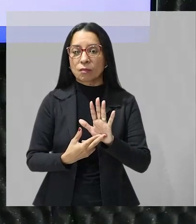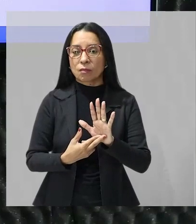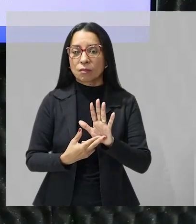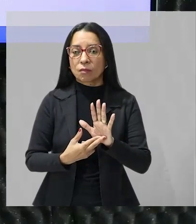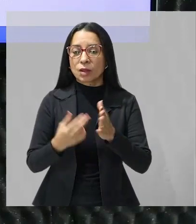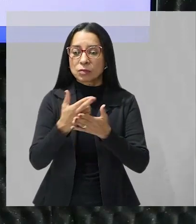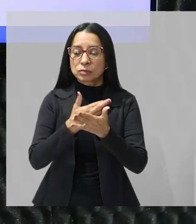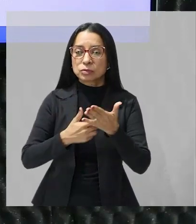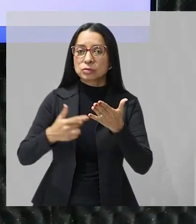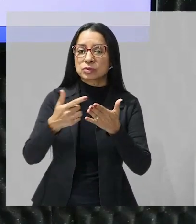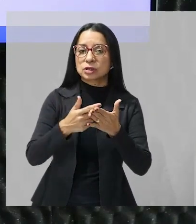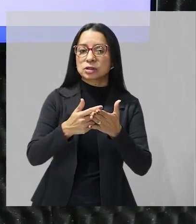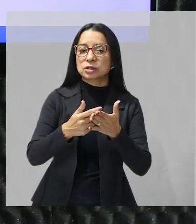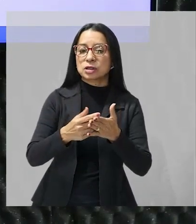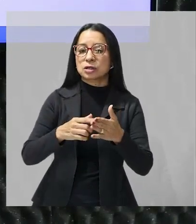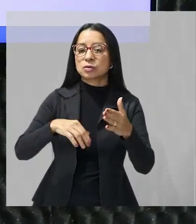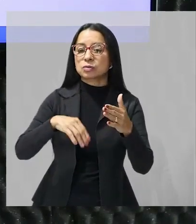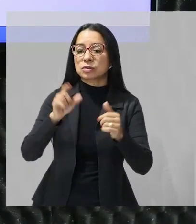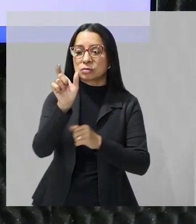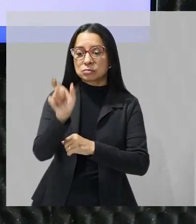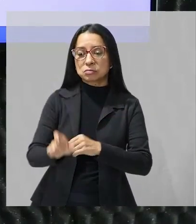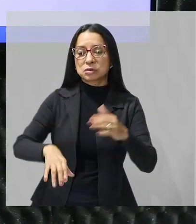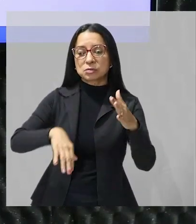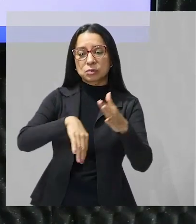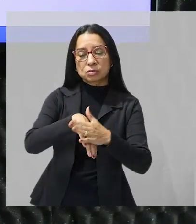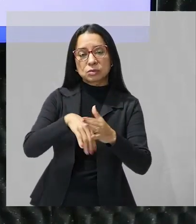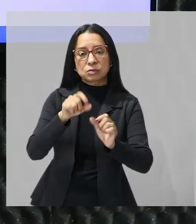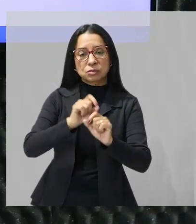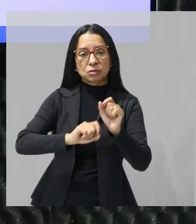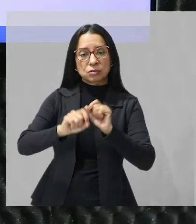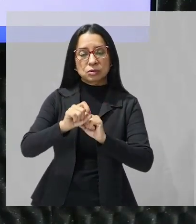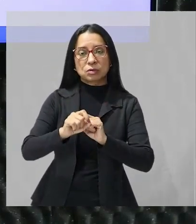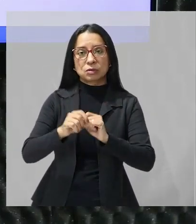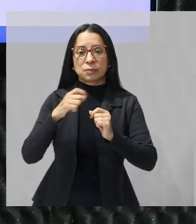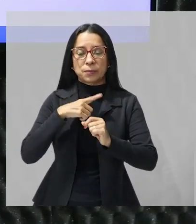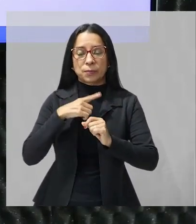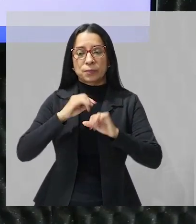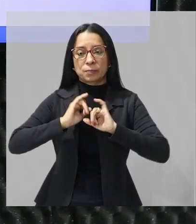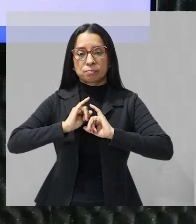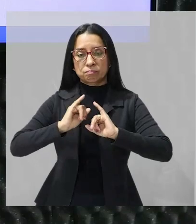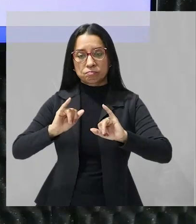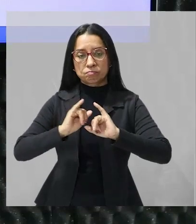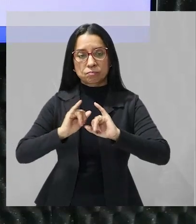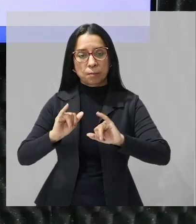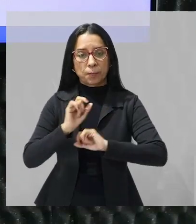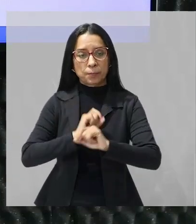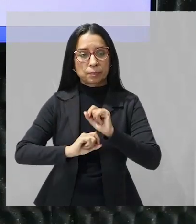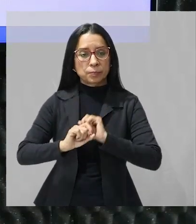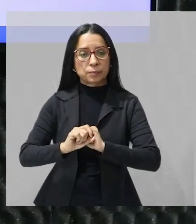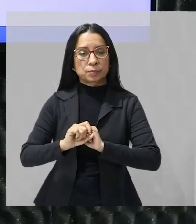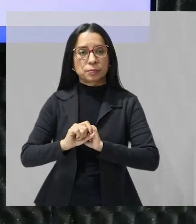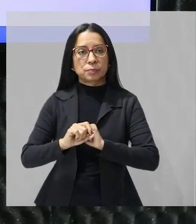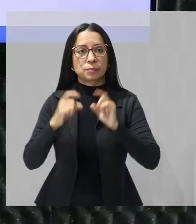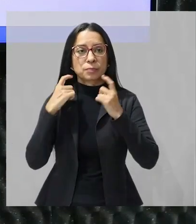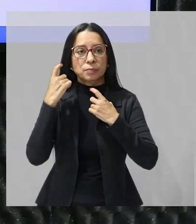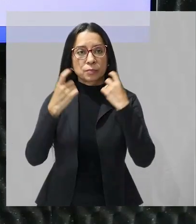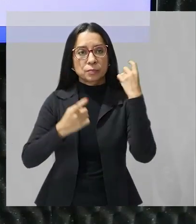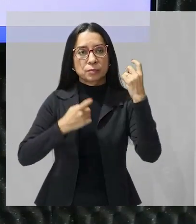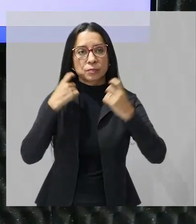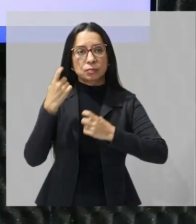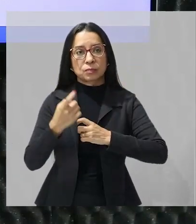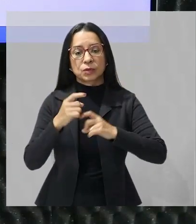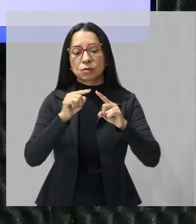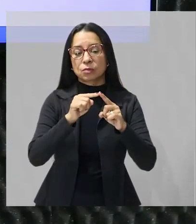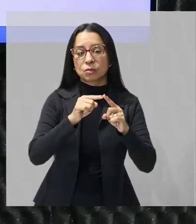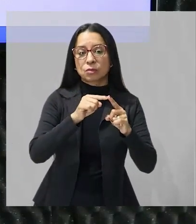jogadores do mesmo time, do jogador adversário, foram dadas informações. E como a gente está aqui preocupado com